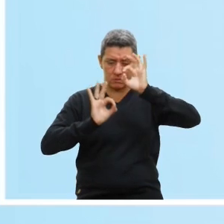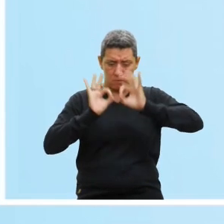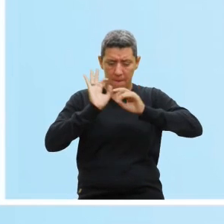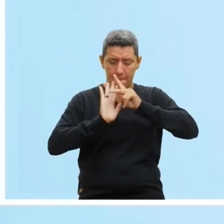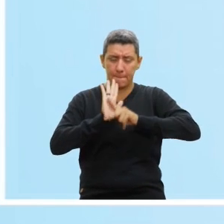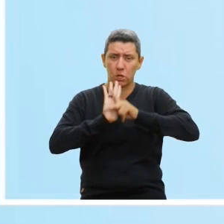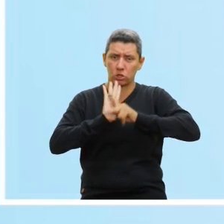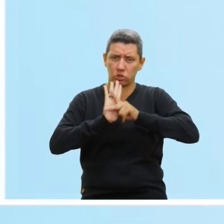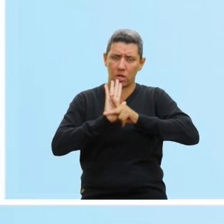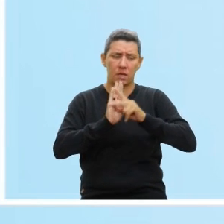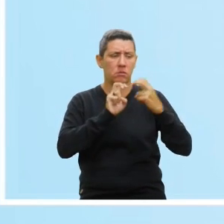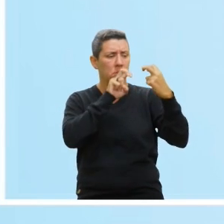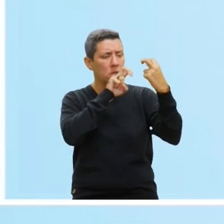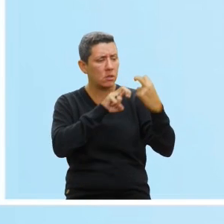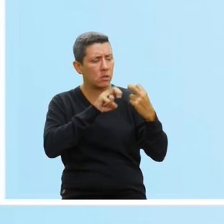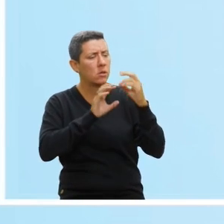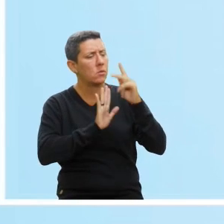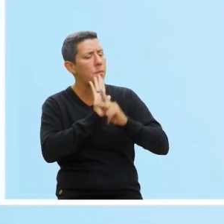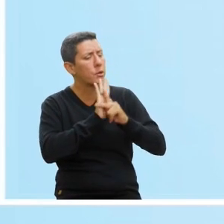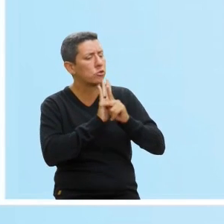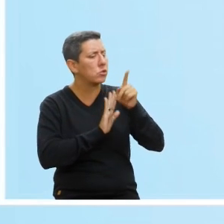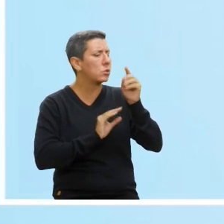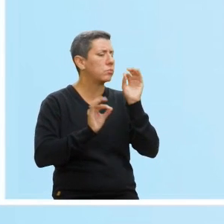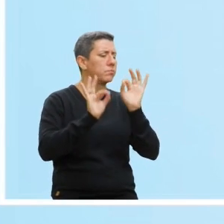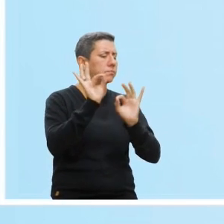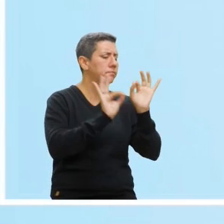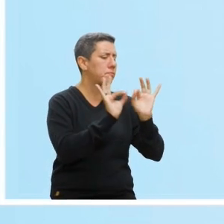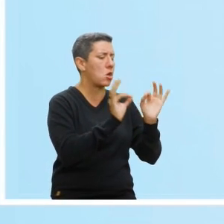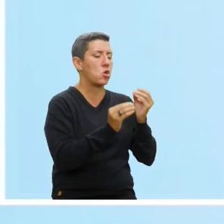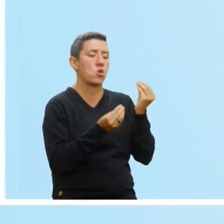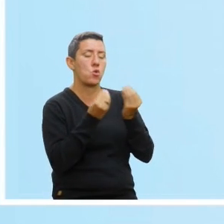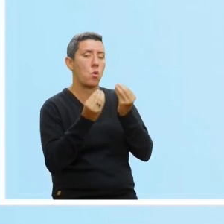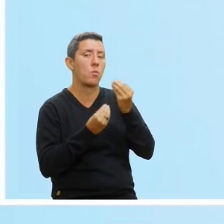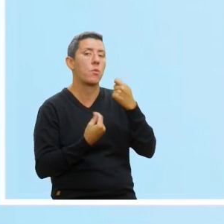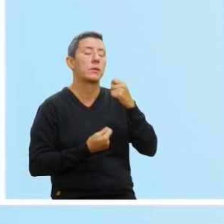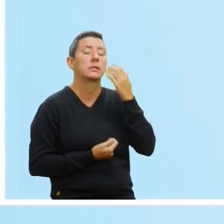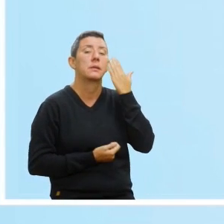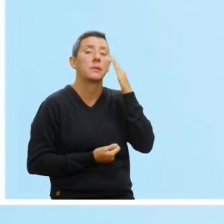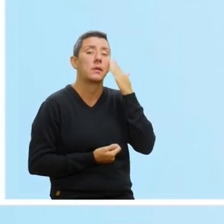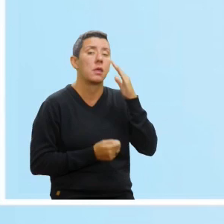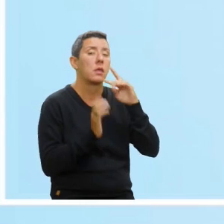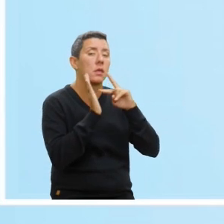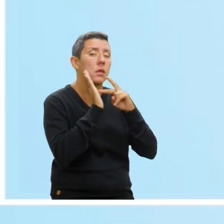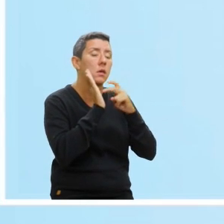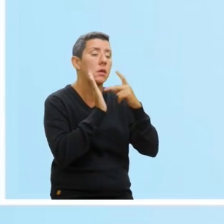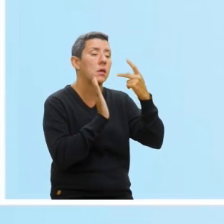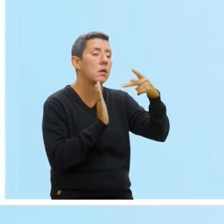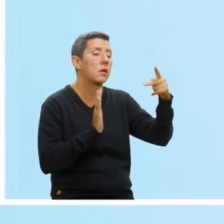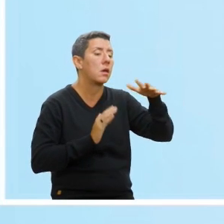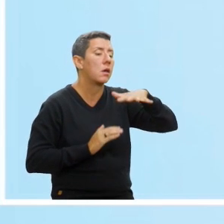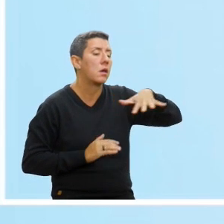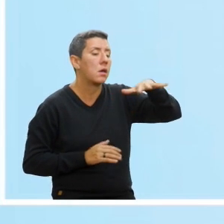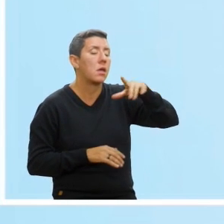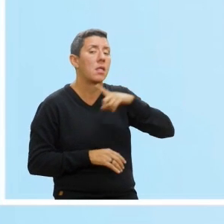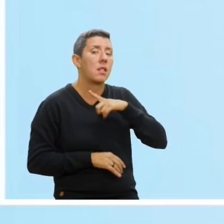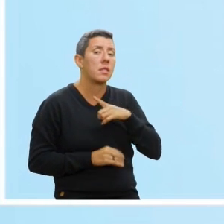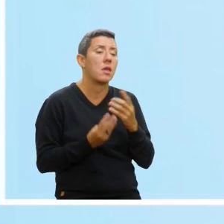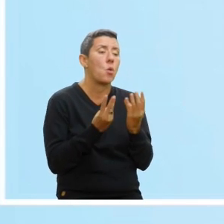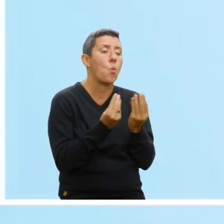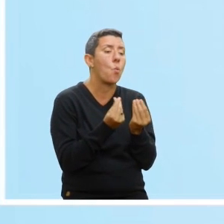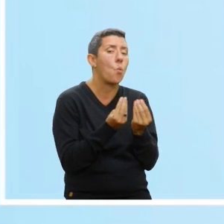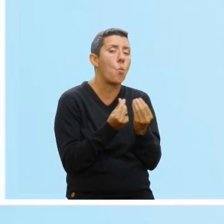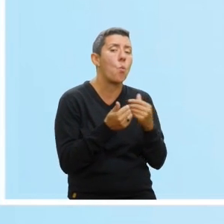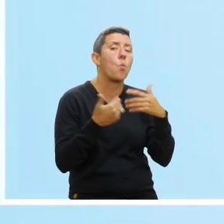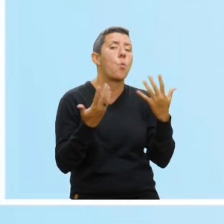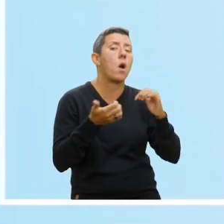cliente que quer desenhar um projeto de DWDM, a gente precisa conhecer a fibra, a gente precisa conhecer a qualidade, o tipo, né? Existem vários tipos de